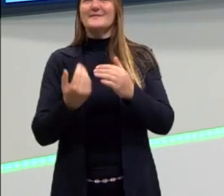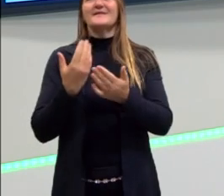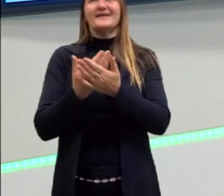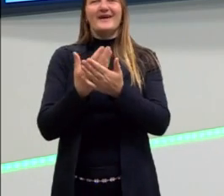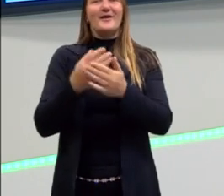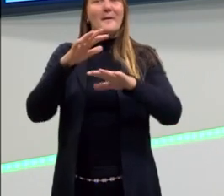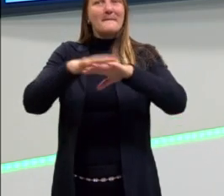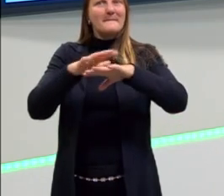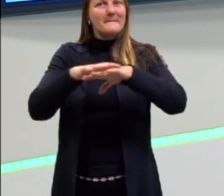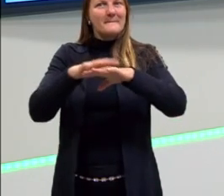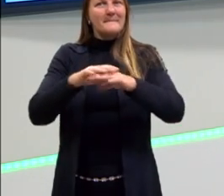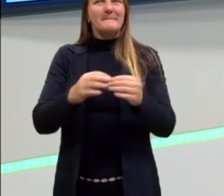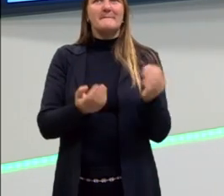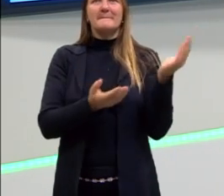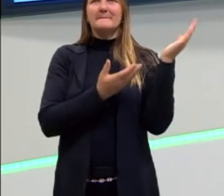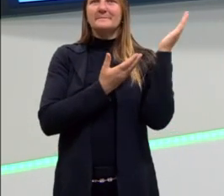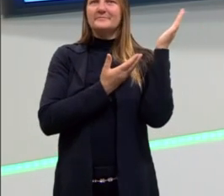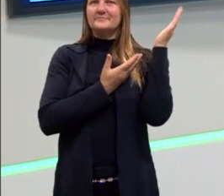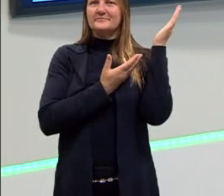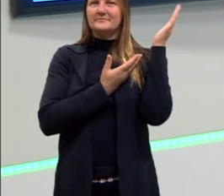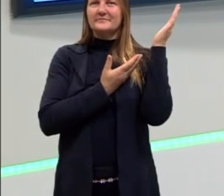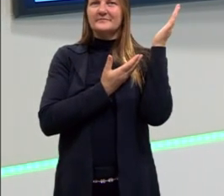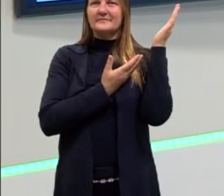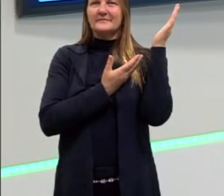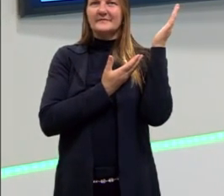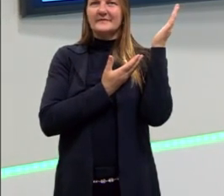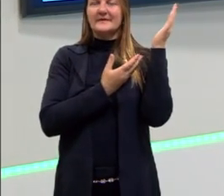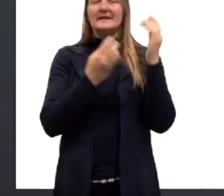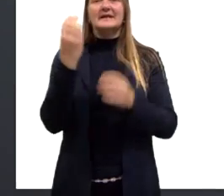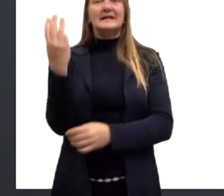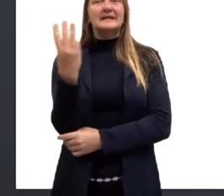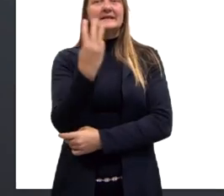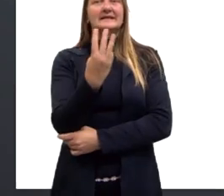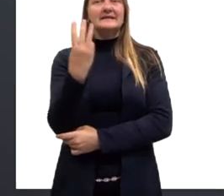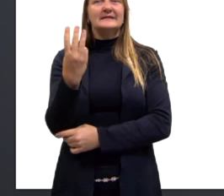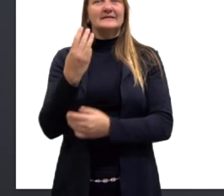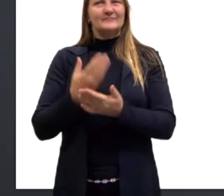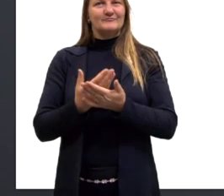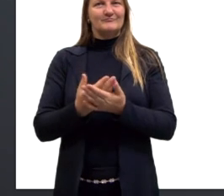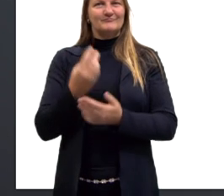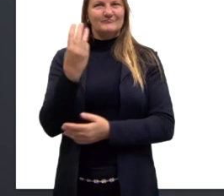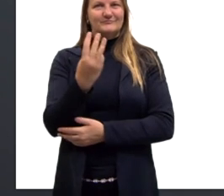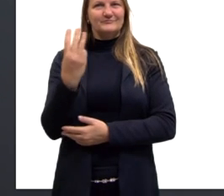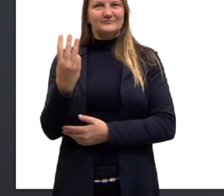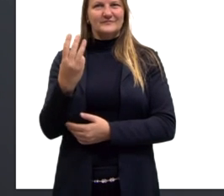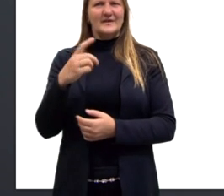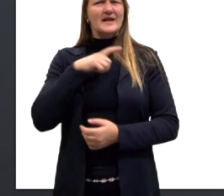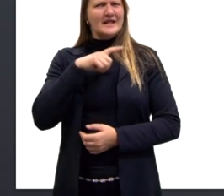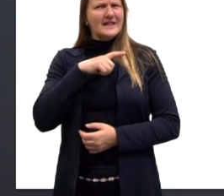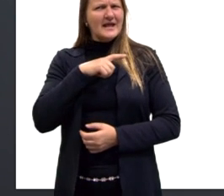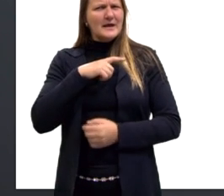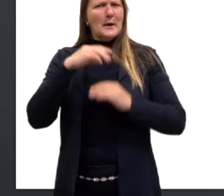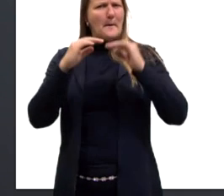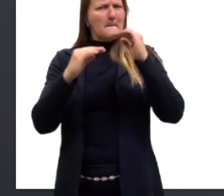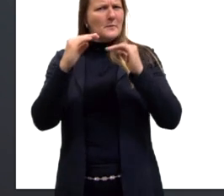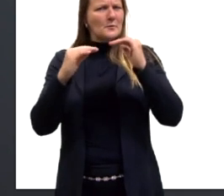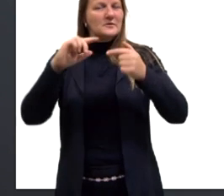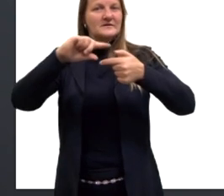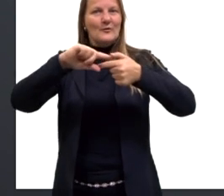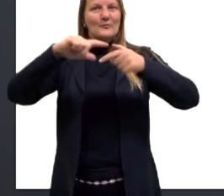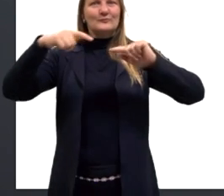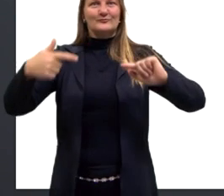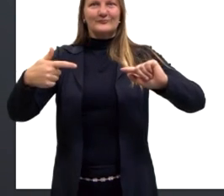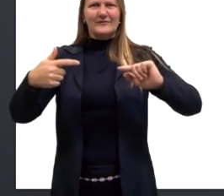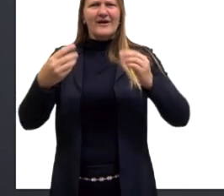então não é de matemática nós vamos então para aula de número 33 existe proporção na